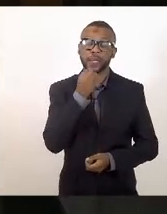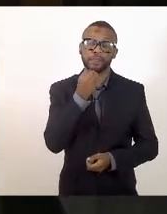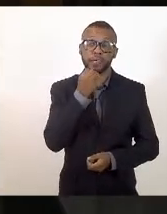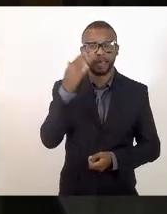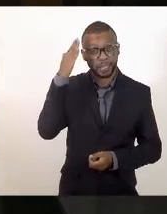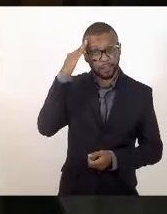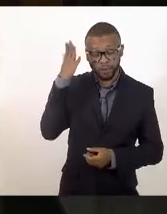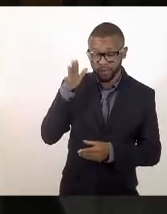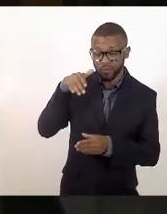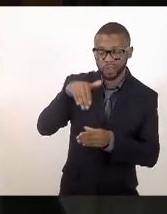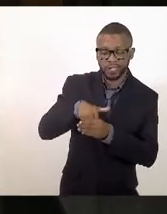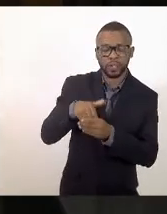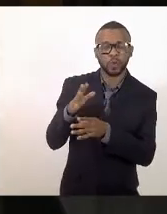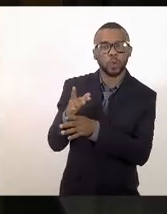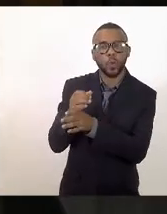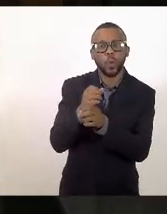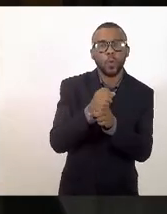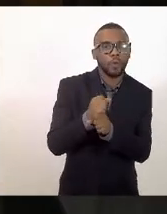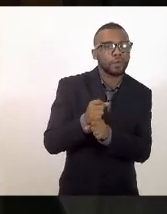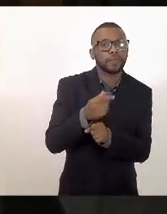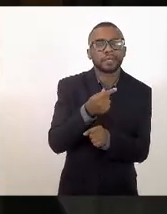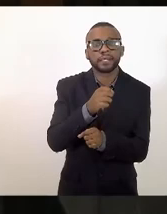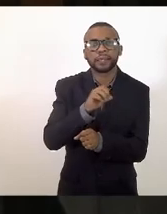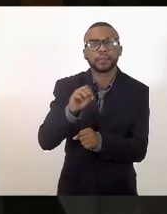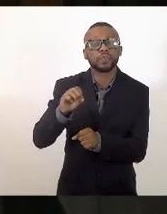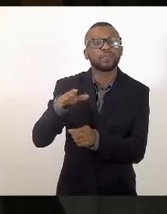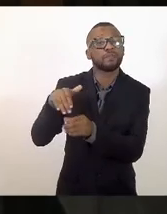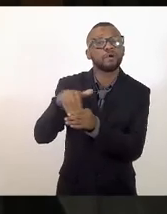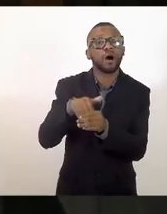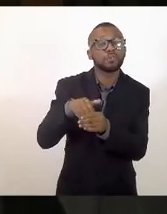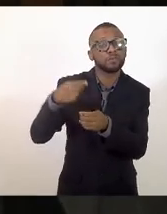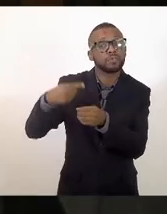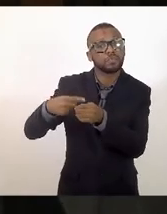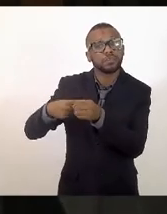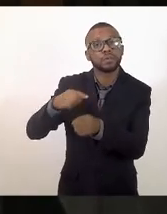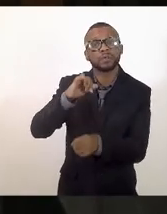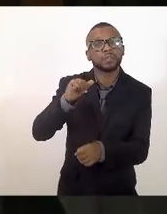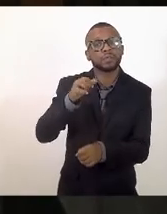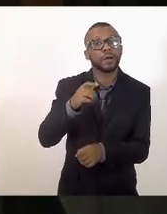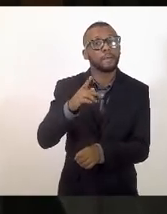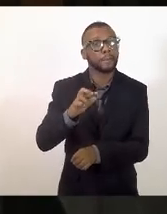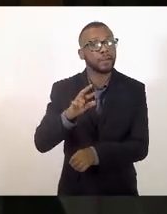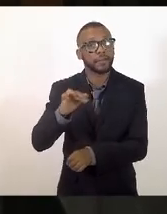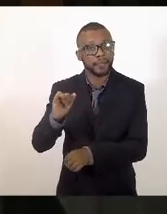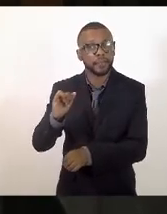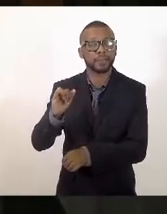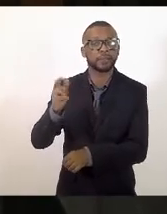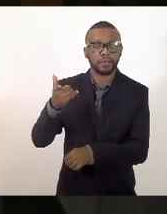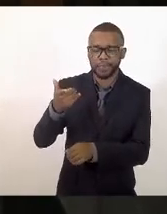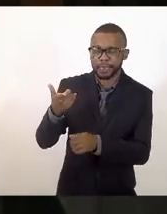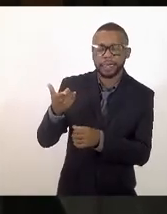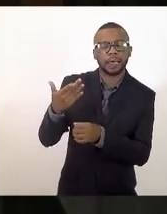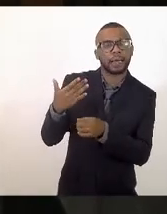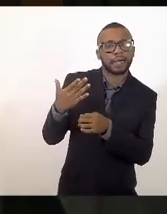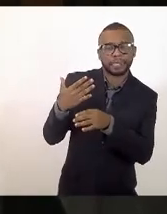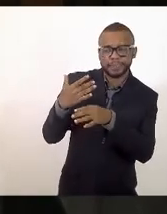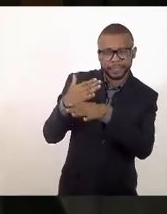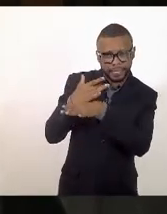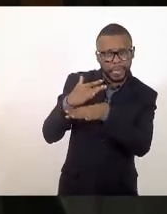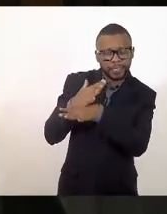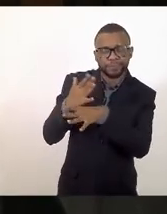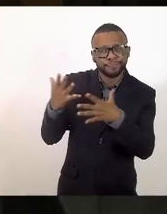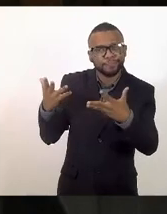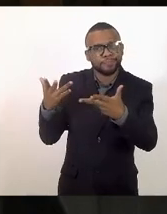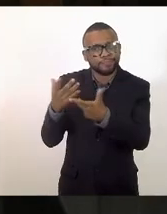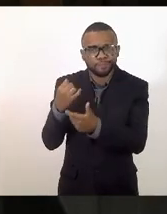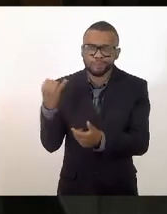votado, extremamente bem votado, com mais de 700 votos na cidade de Japeri, uma cidade que eu tenho muito carinho, uma cidade fundamental para o